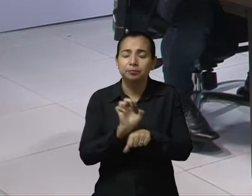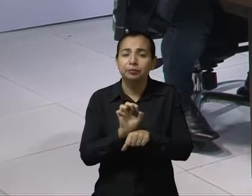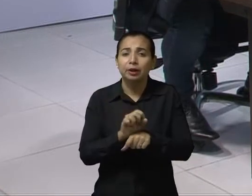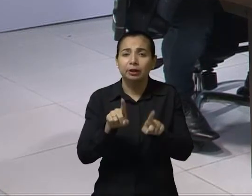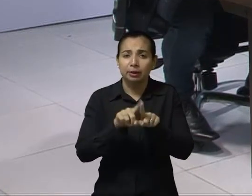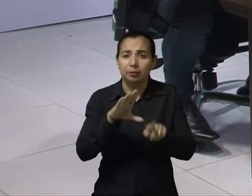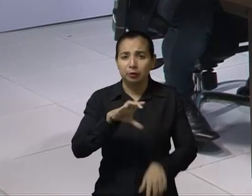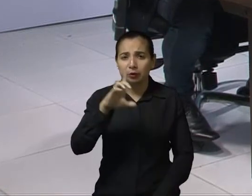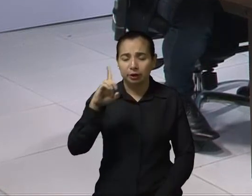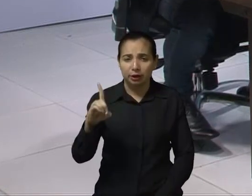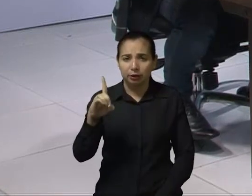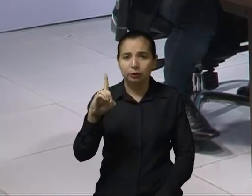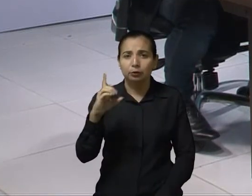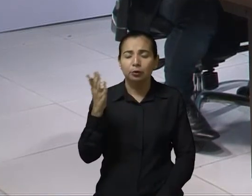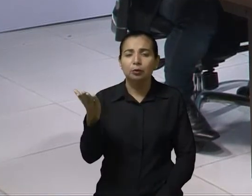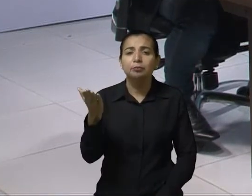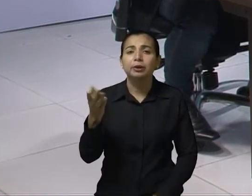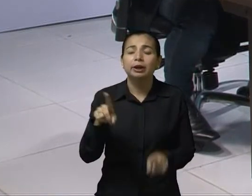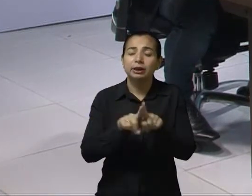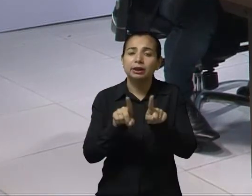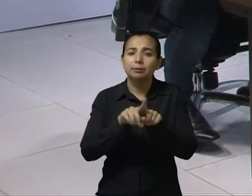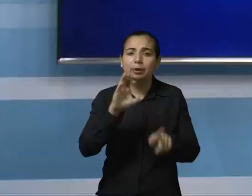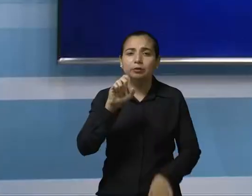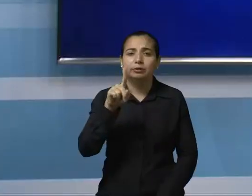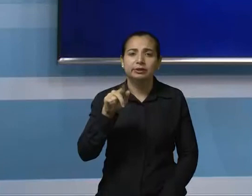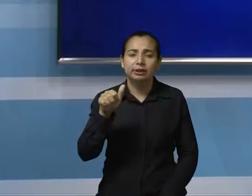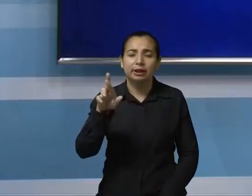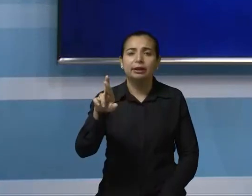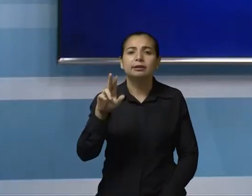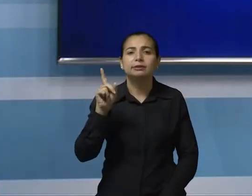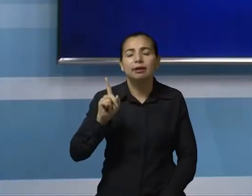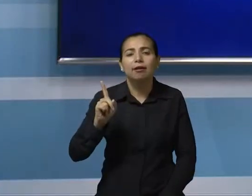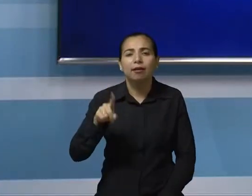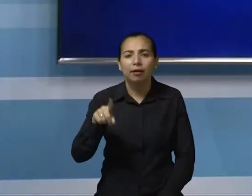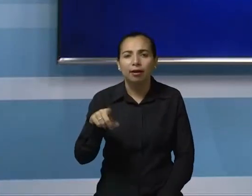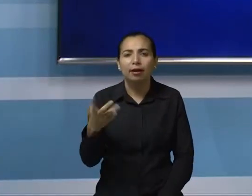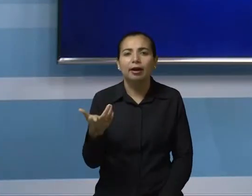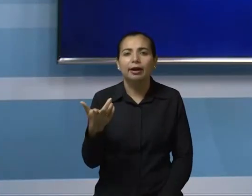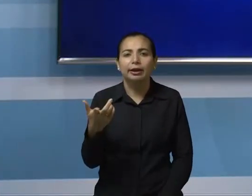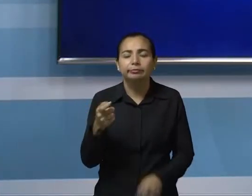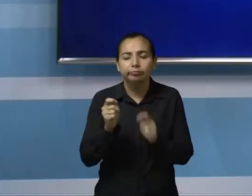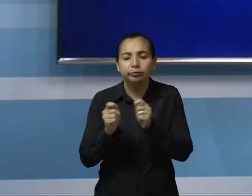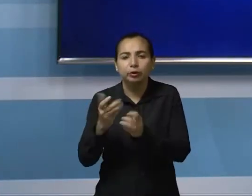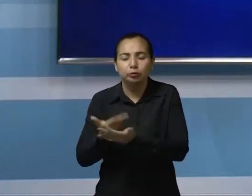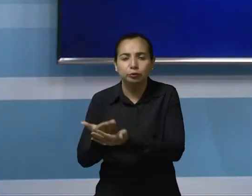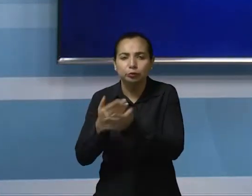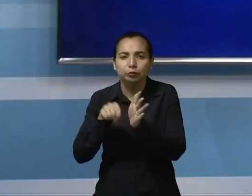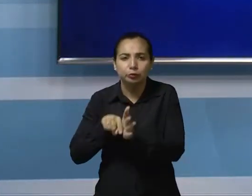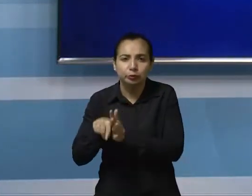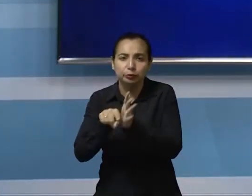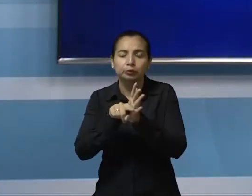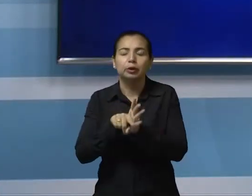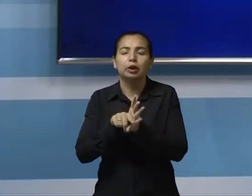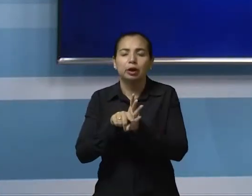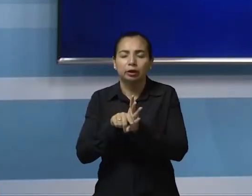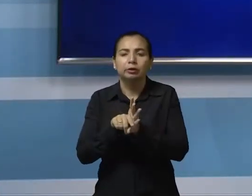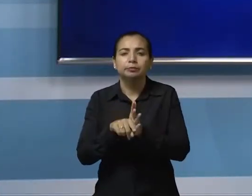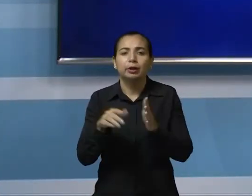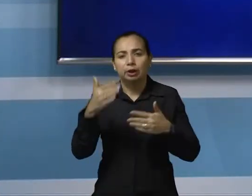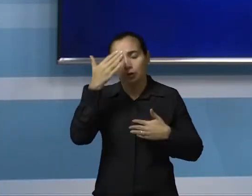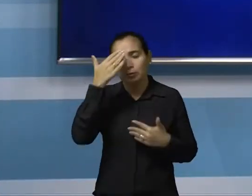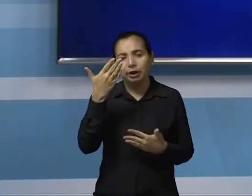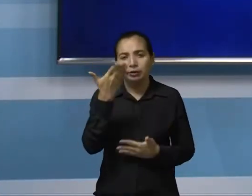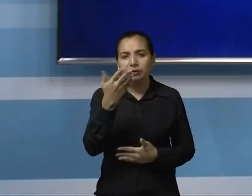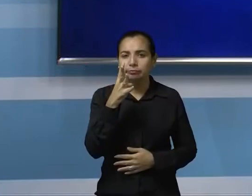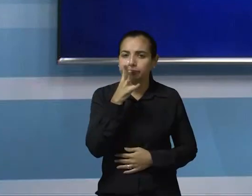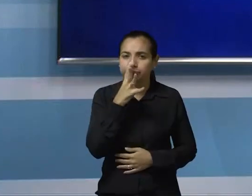Sistema Prisional do Estado do Ceará, ao professor César Barreira, coordenador do Laboratório de Estudos da Violência, e em especial, muito obrigado a você,